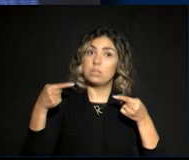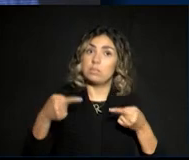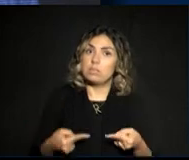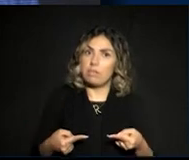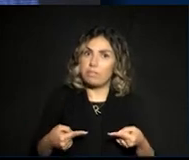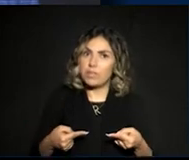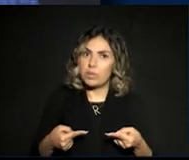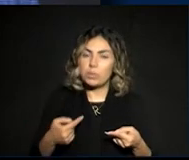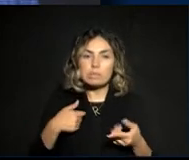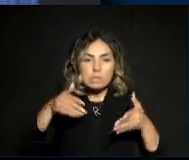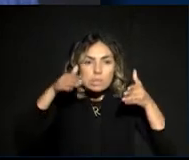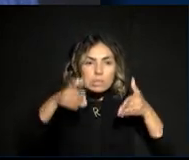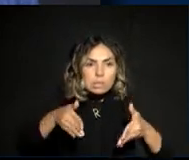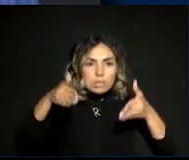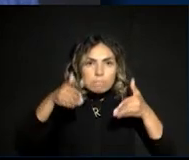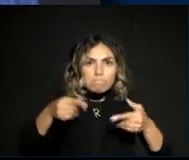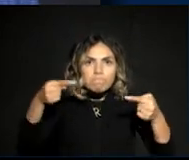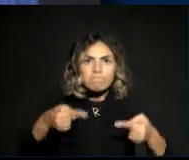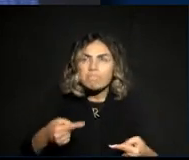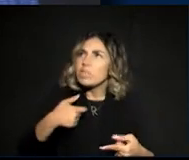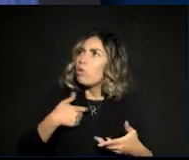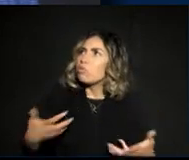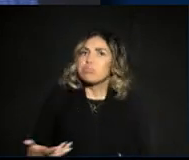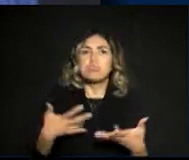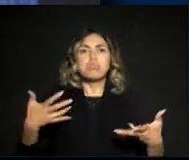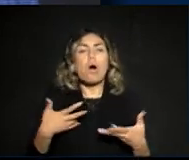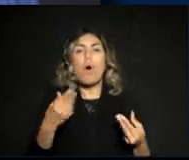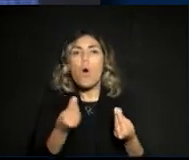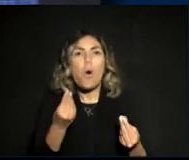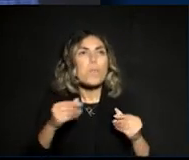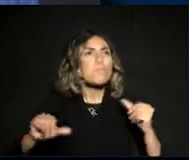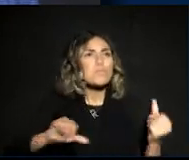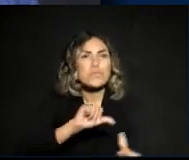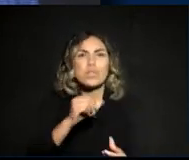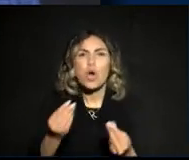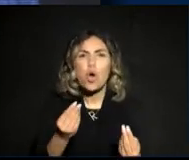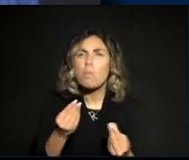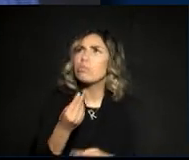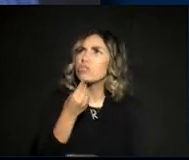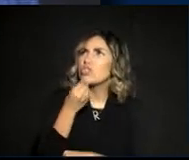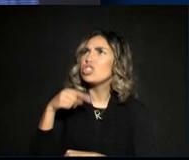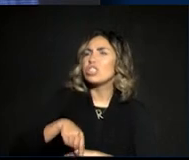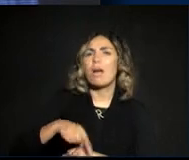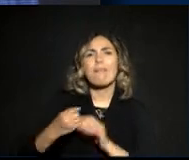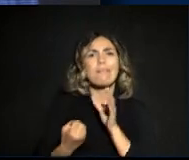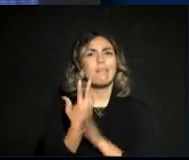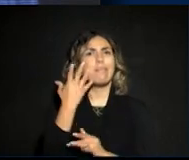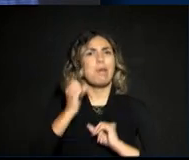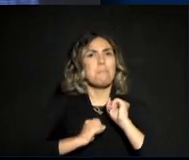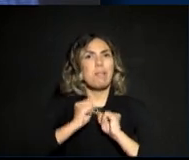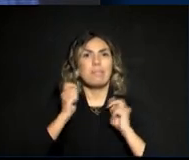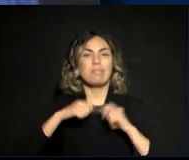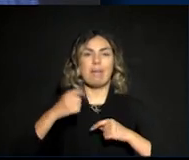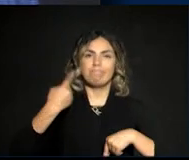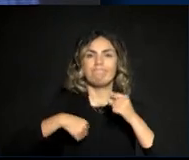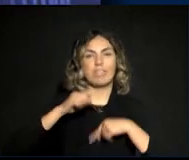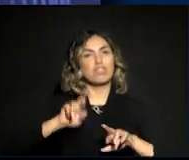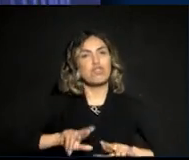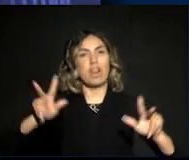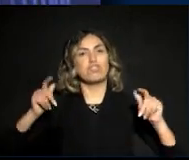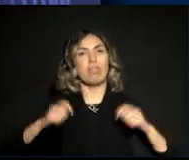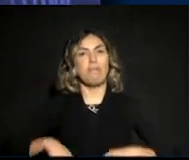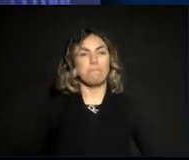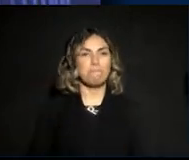fica tomado pela motivação Pô eu quero fazer dá para montar um bom time dá para ter uma um plano e lá fazer diferença